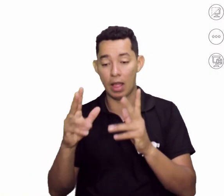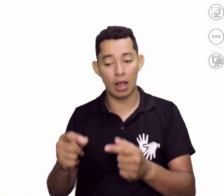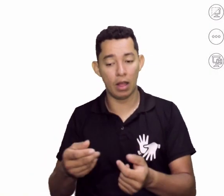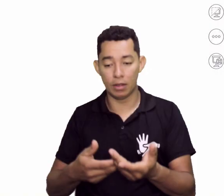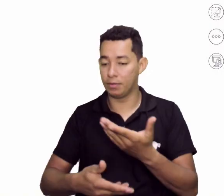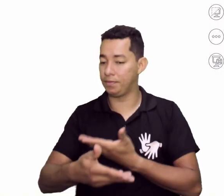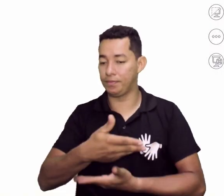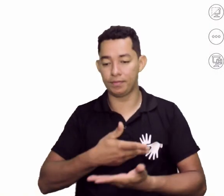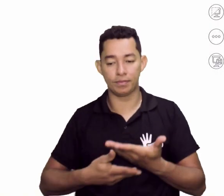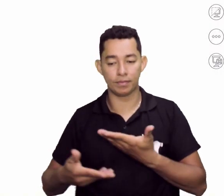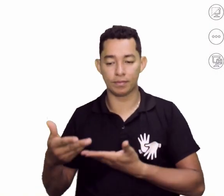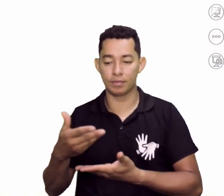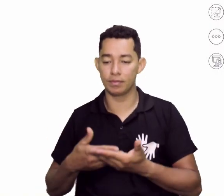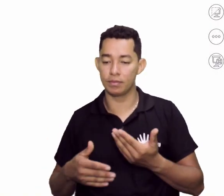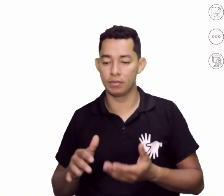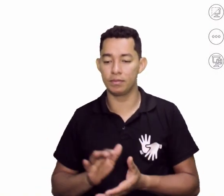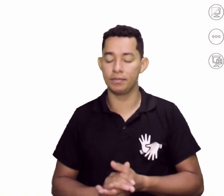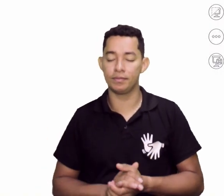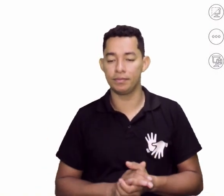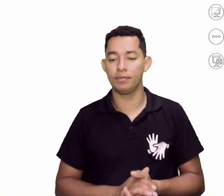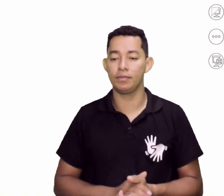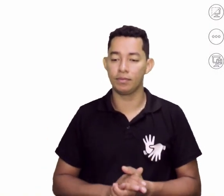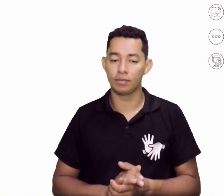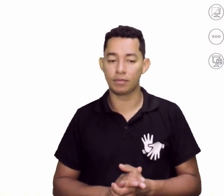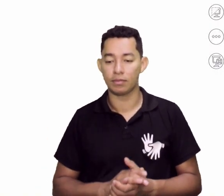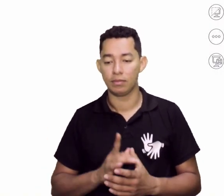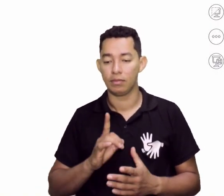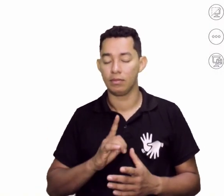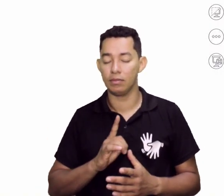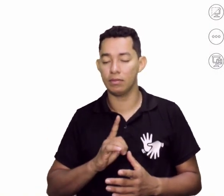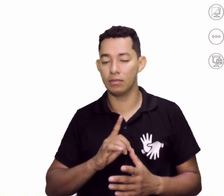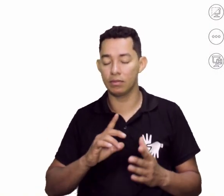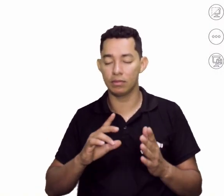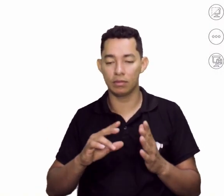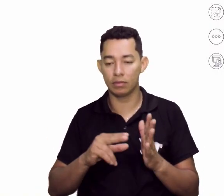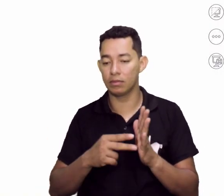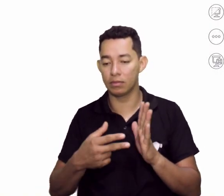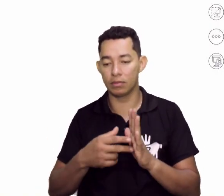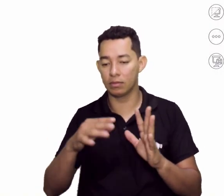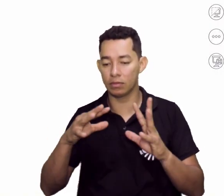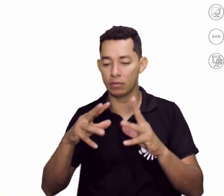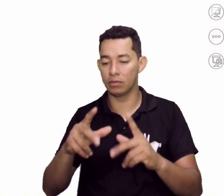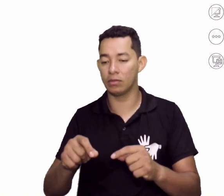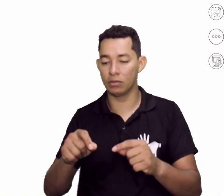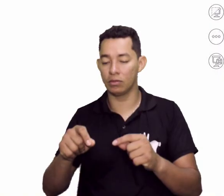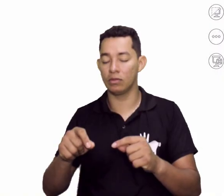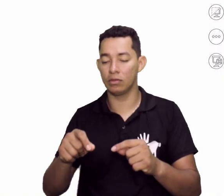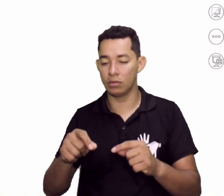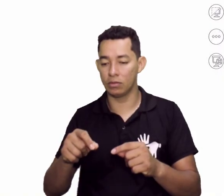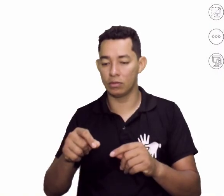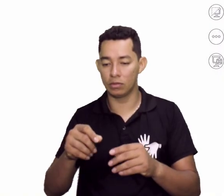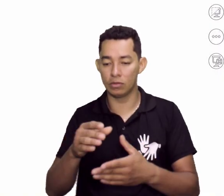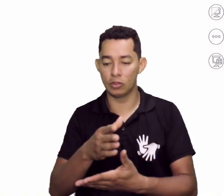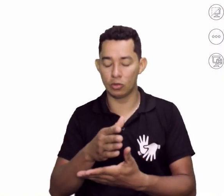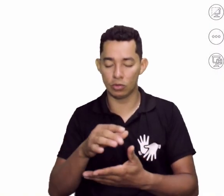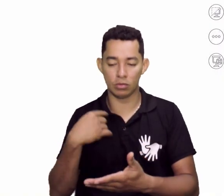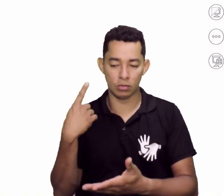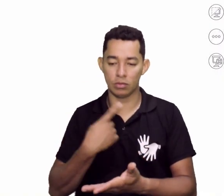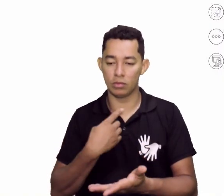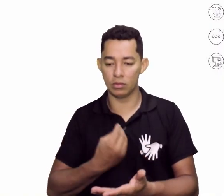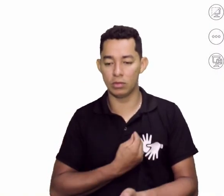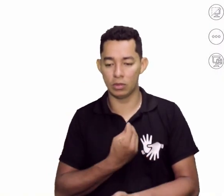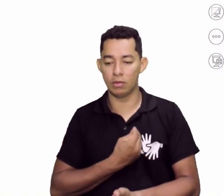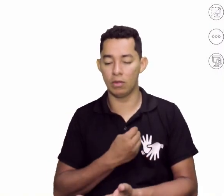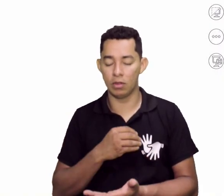o minimalismo, tem a ver com o concretismo, tudo está interligado. Porque